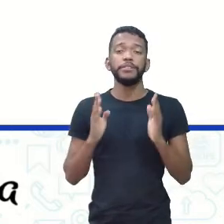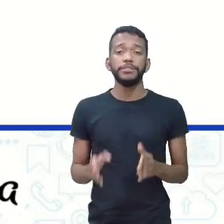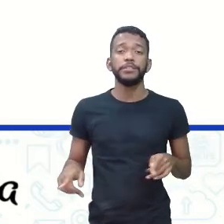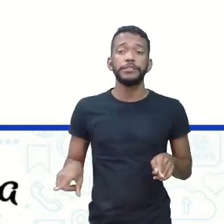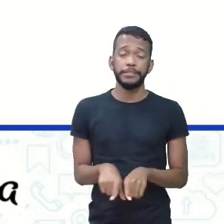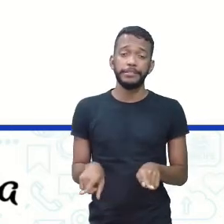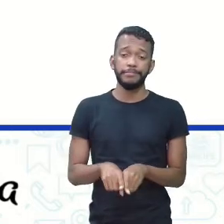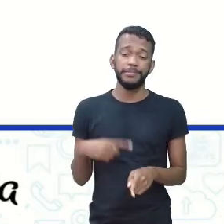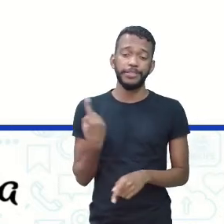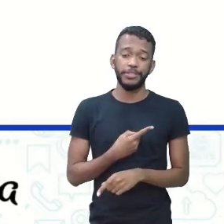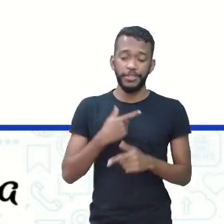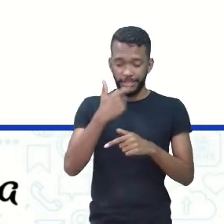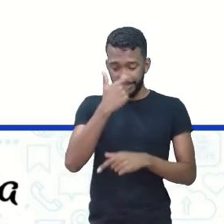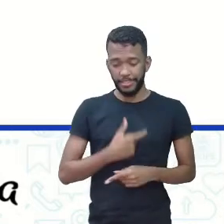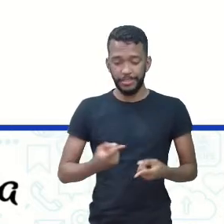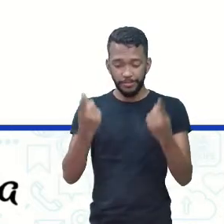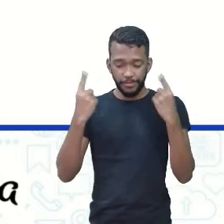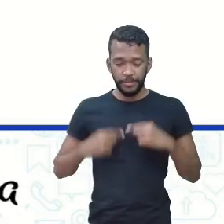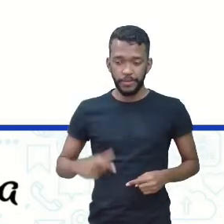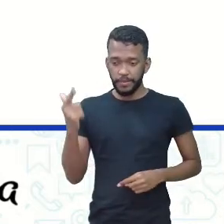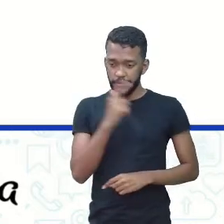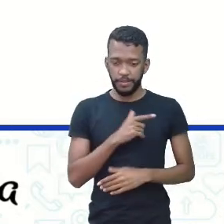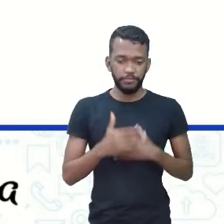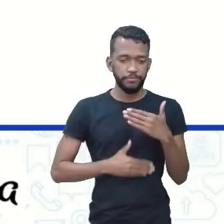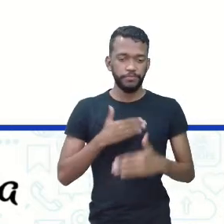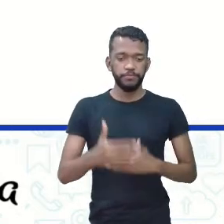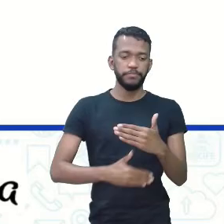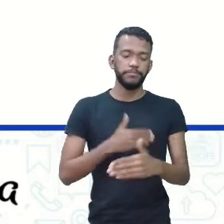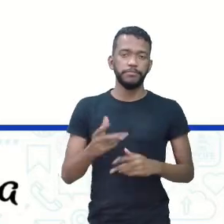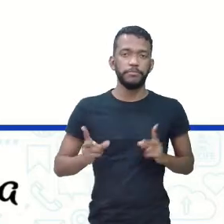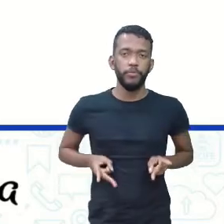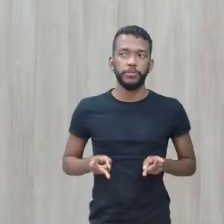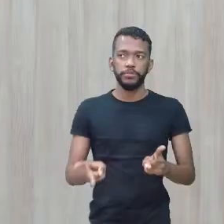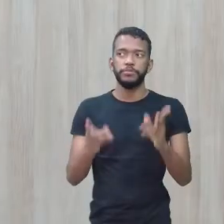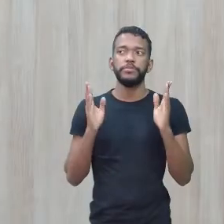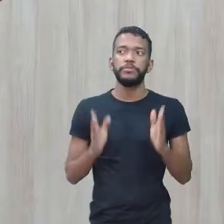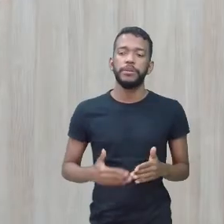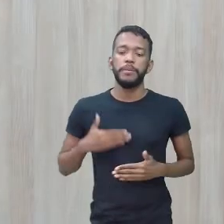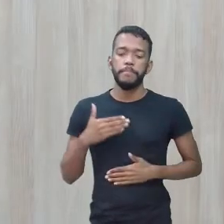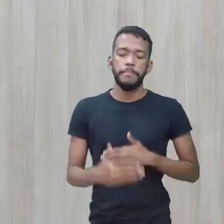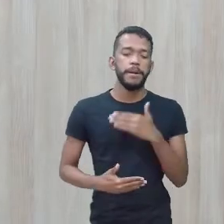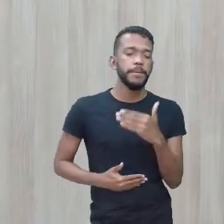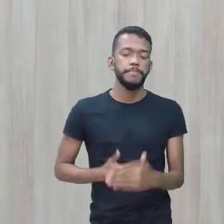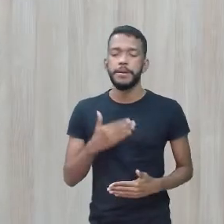e que a nossa espécie continue sendo gerada e assim vai